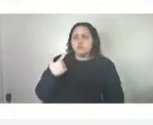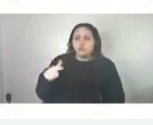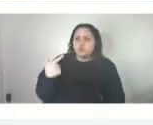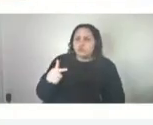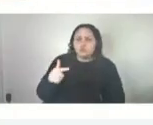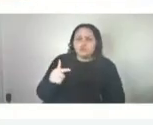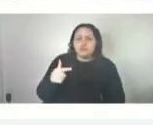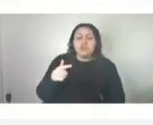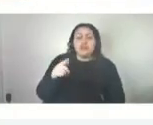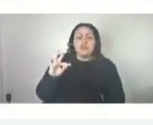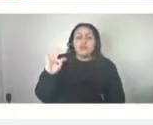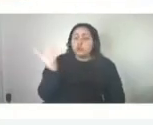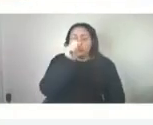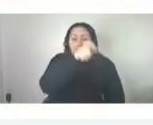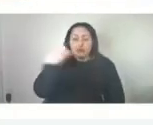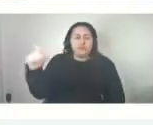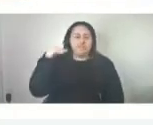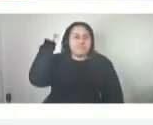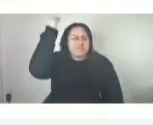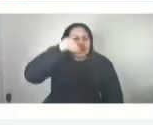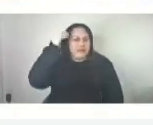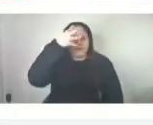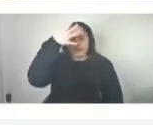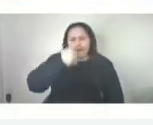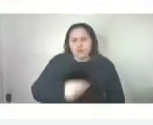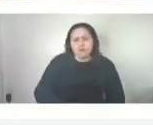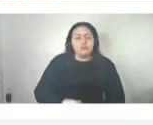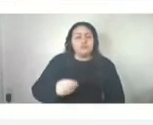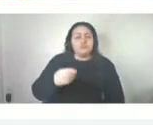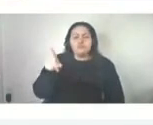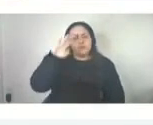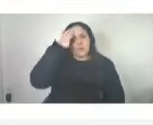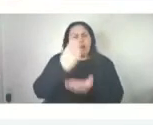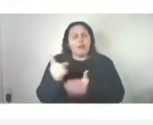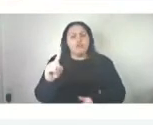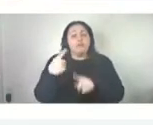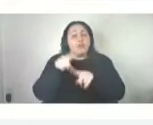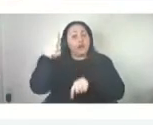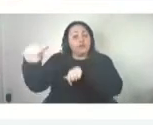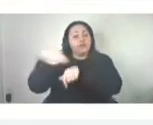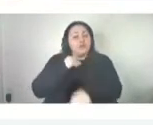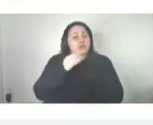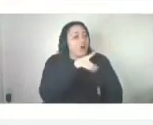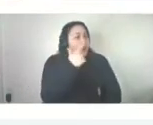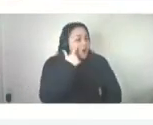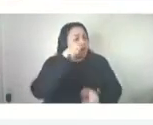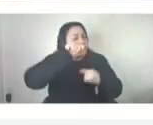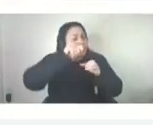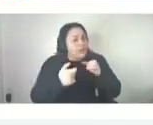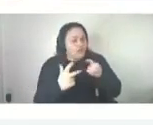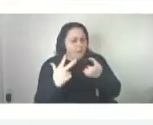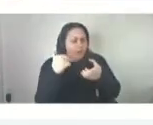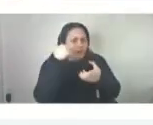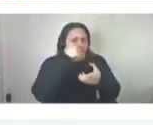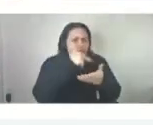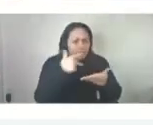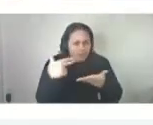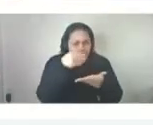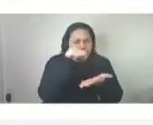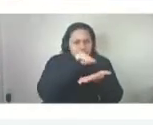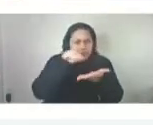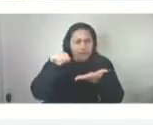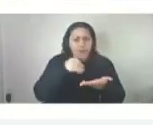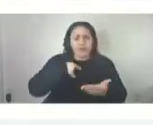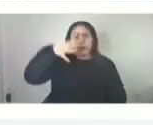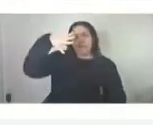essas imagens acreditava, porque foi sugerido por ele que eu fizesse as silhuetas com a latinha. Então, foi uma descoberta muito legal,